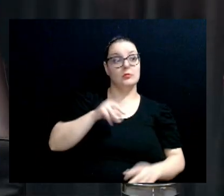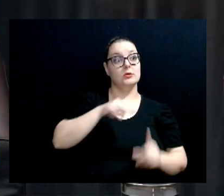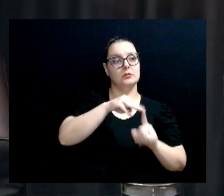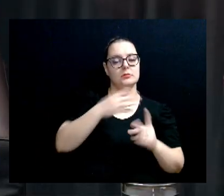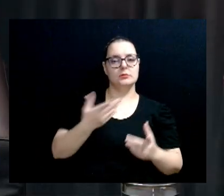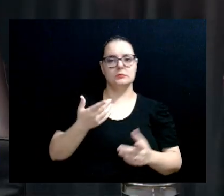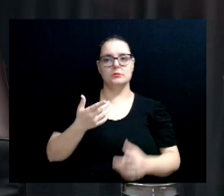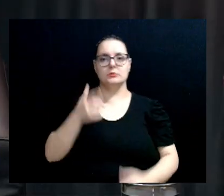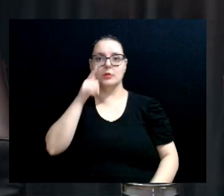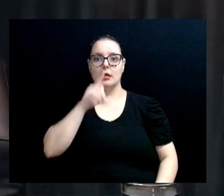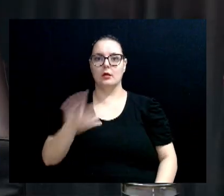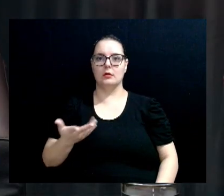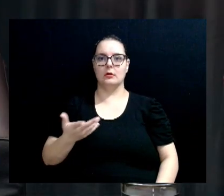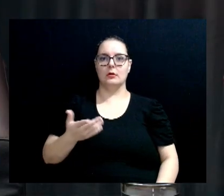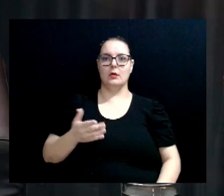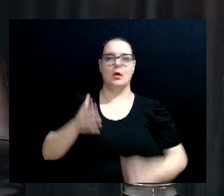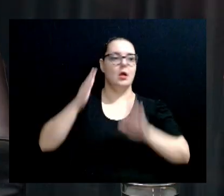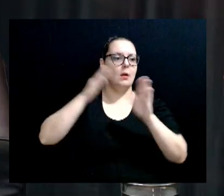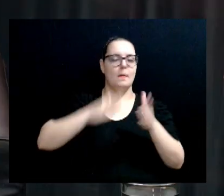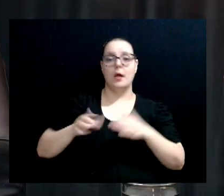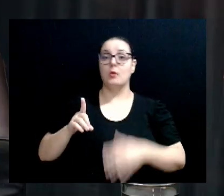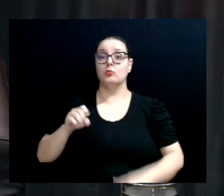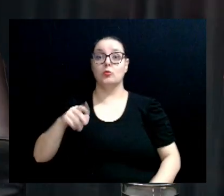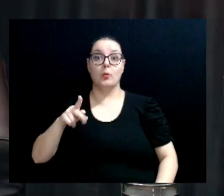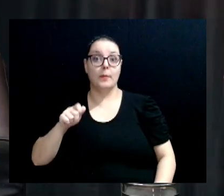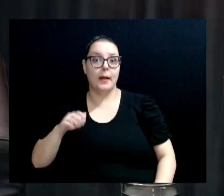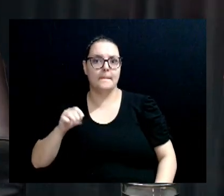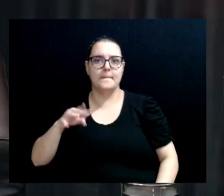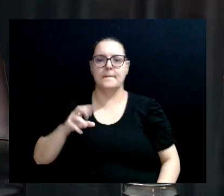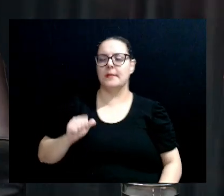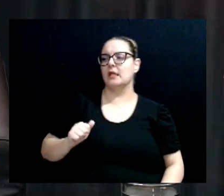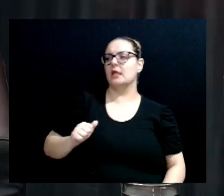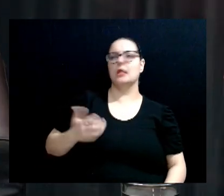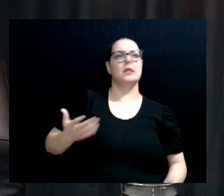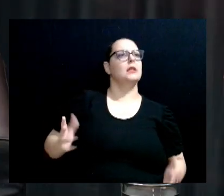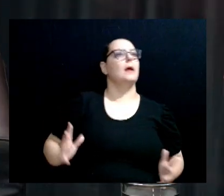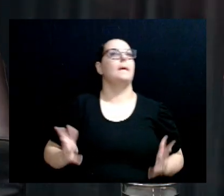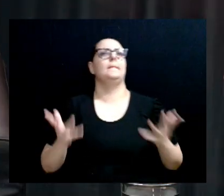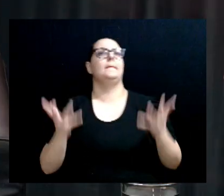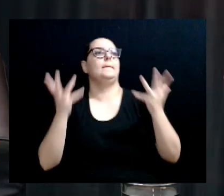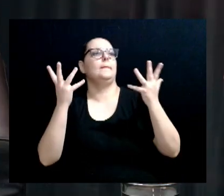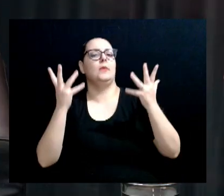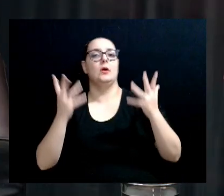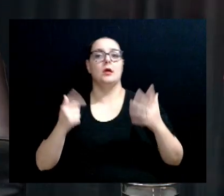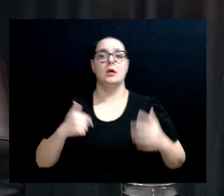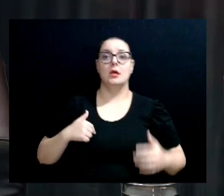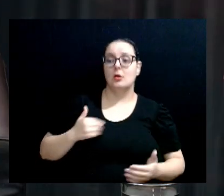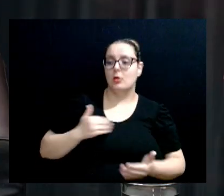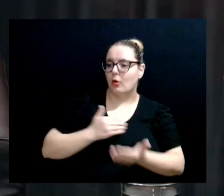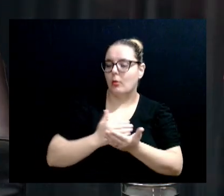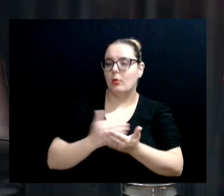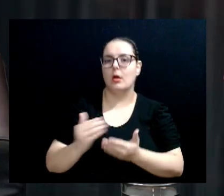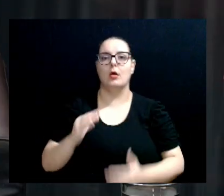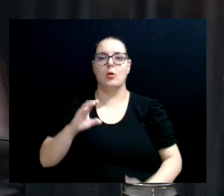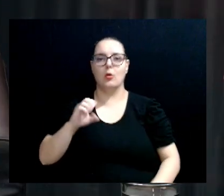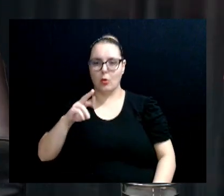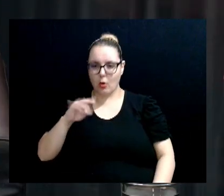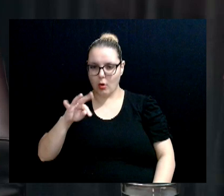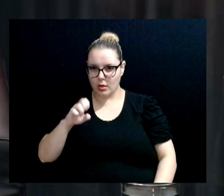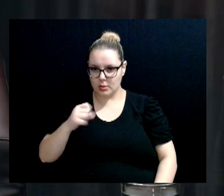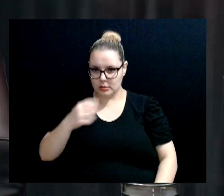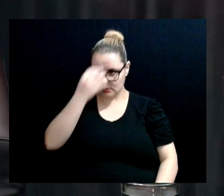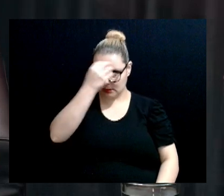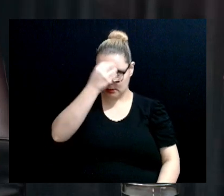vem lá a produção de dopamina, a motivação, entra a parte lá do córtex pré-frontal, eu tomo